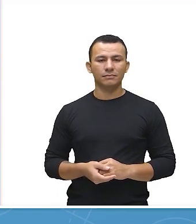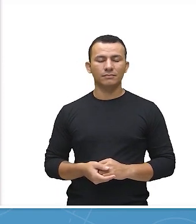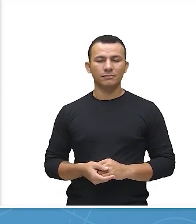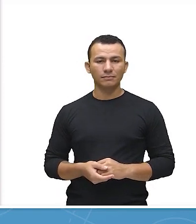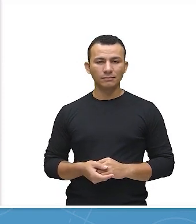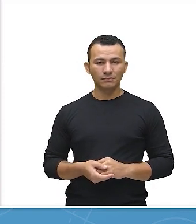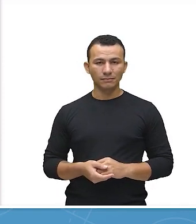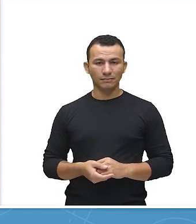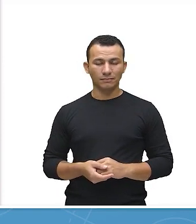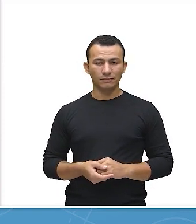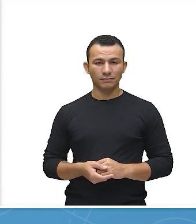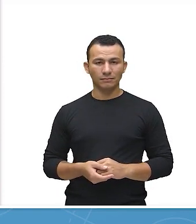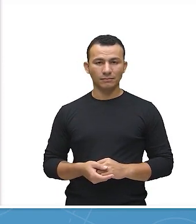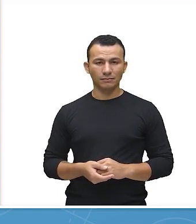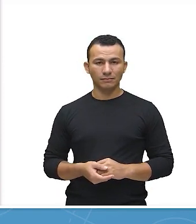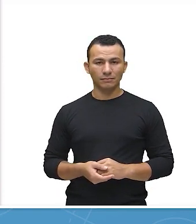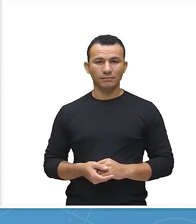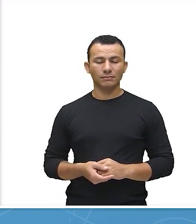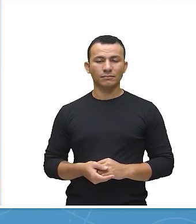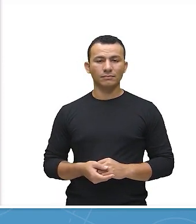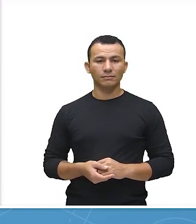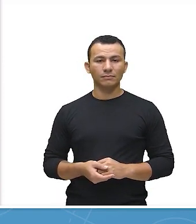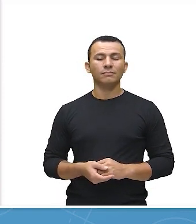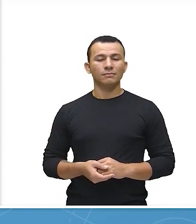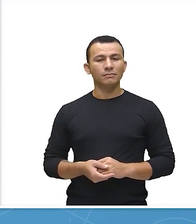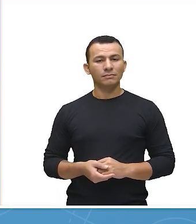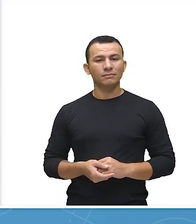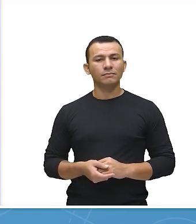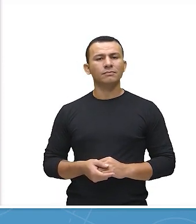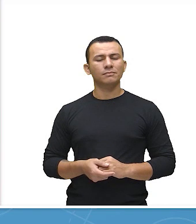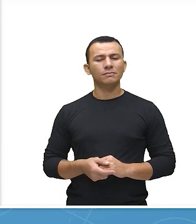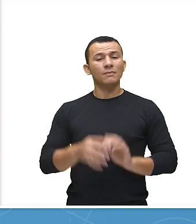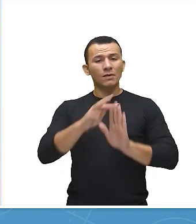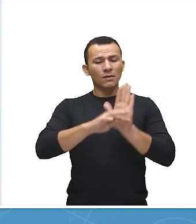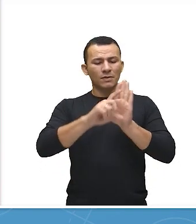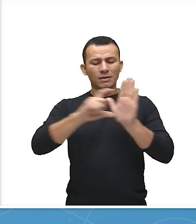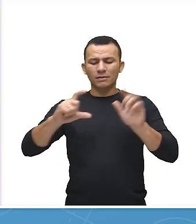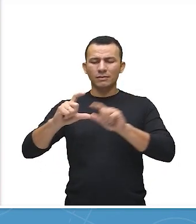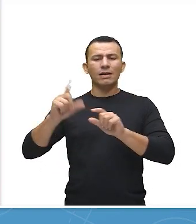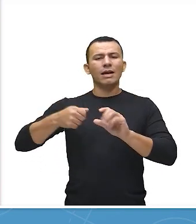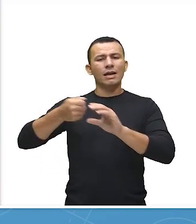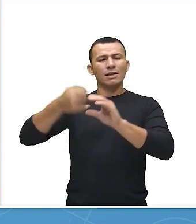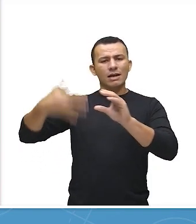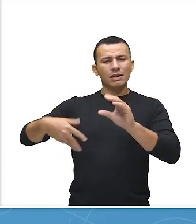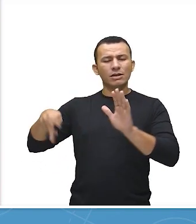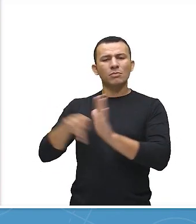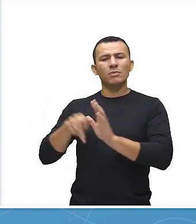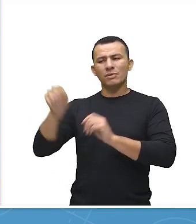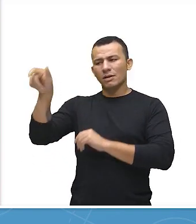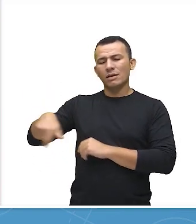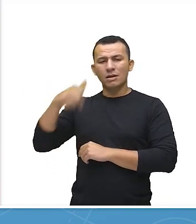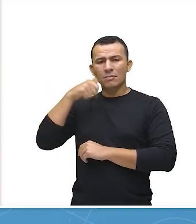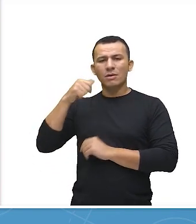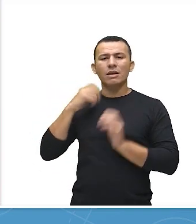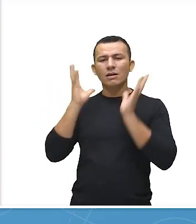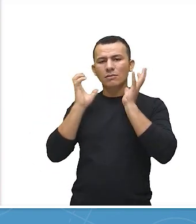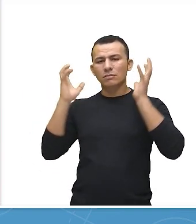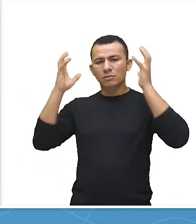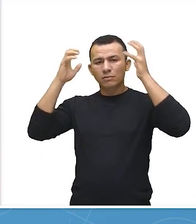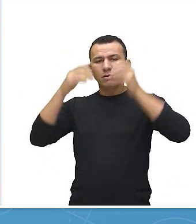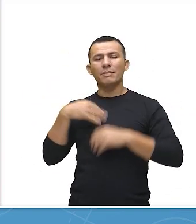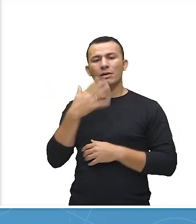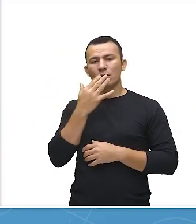vocês. E o trecho do texto é uma descrição, mostrando as características dos cabelos. Eles eram crespos e negros. Então, está